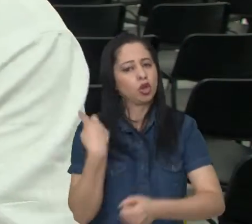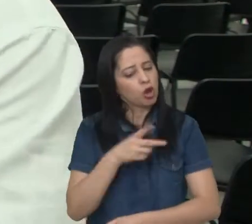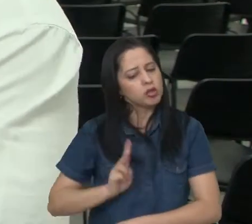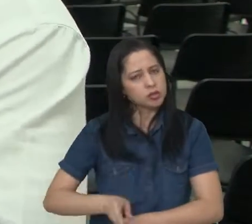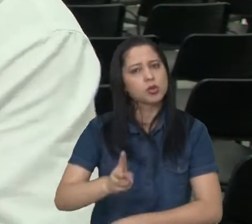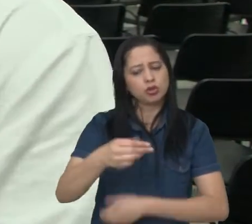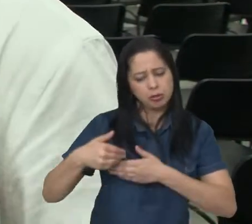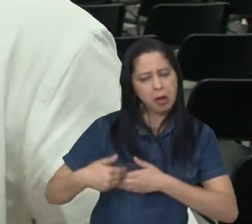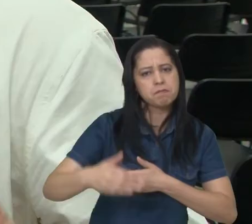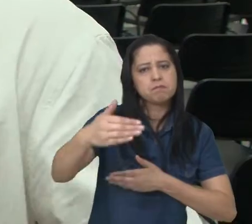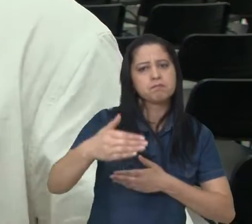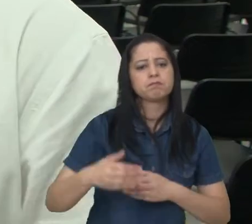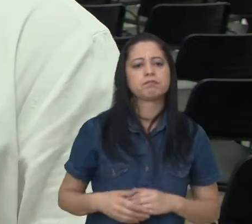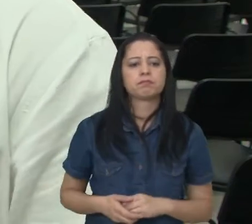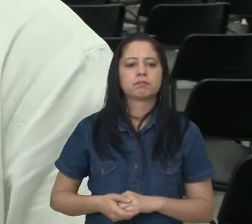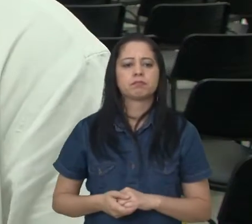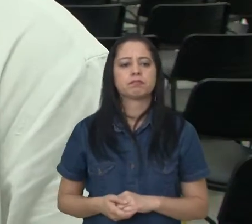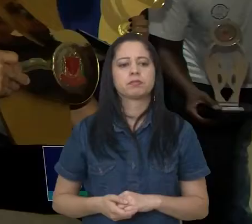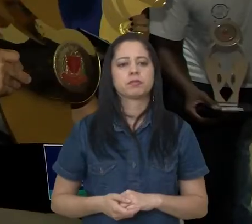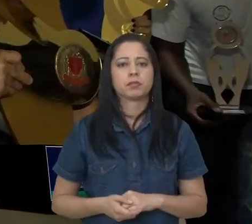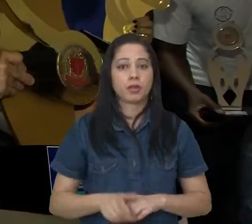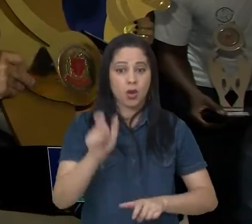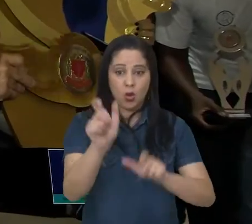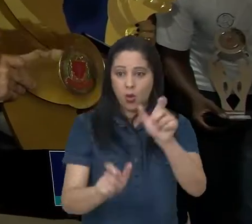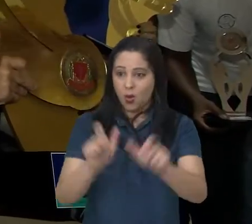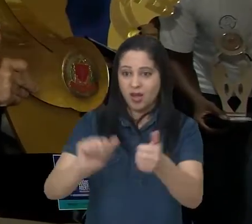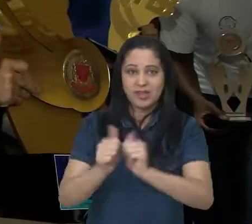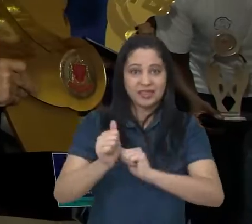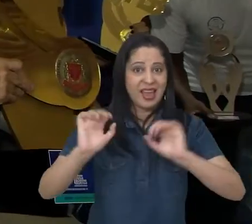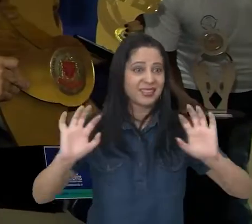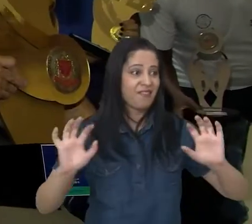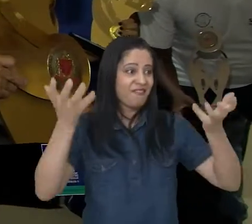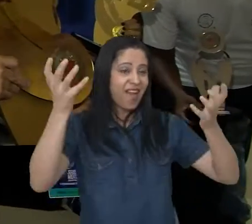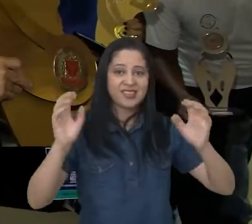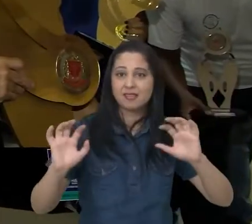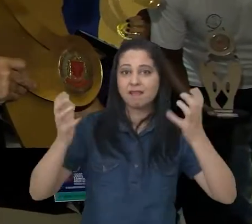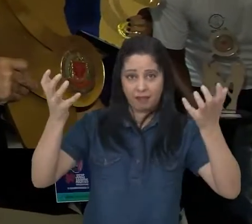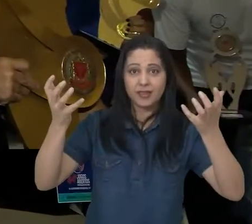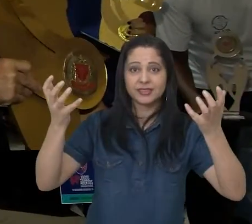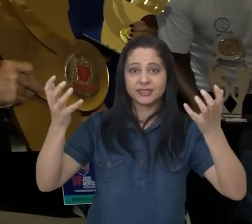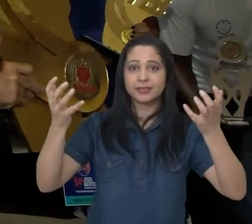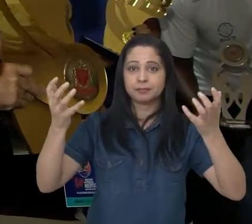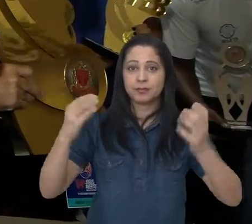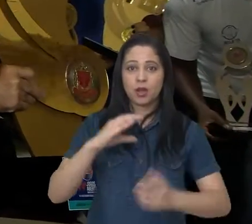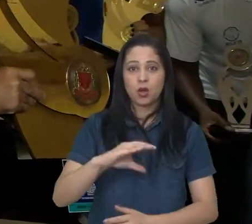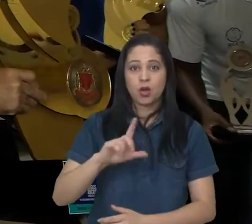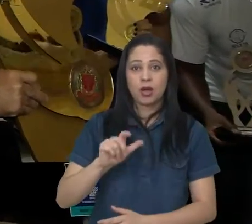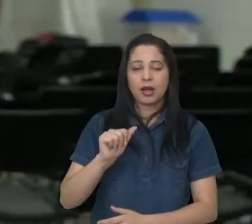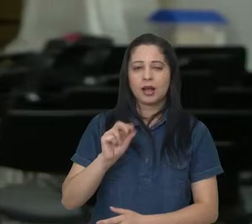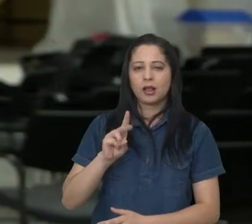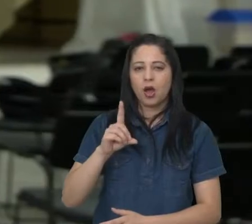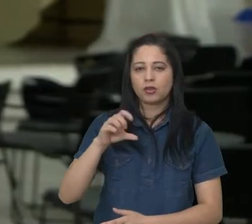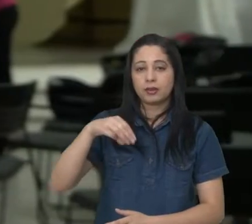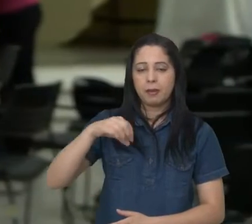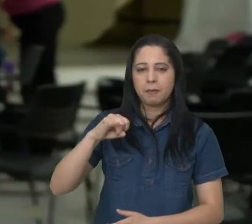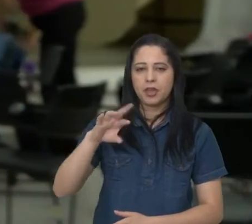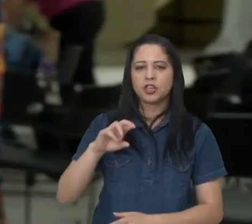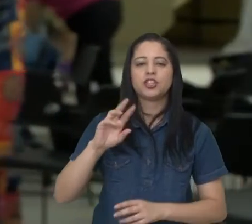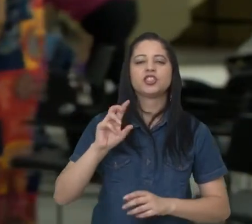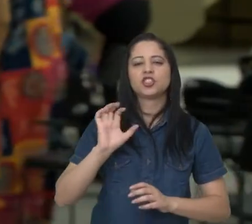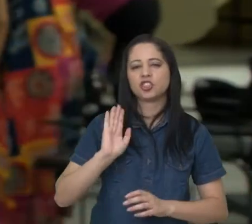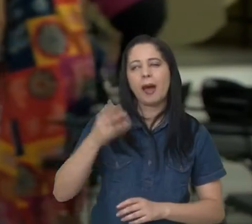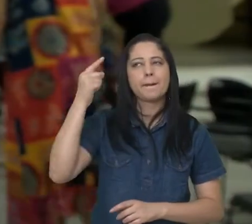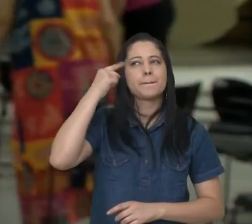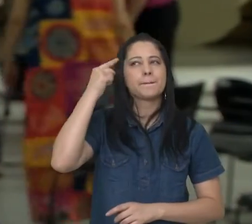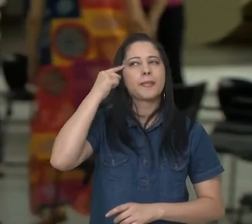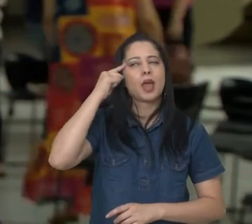essa continuidade. E a gente fazendo acontecer. E enquanto os atletas festejam os resultados nos Jogos Abertos, o Claudemir já